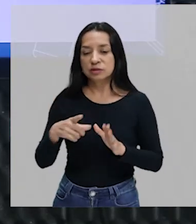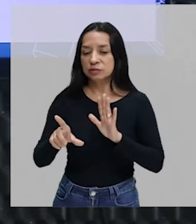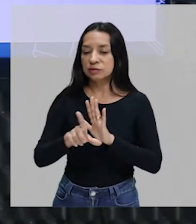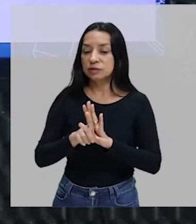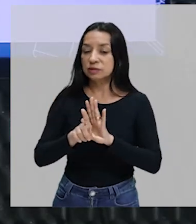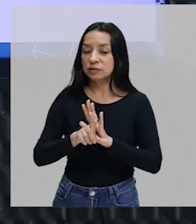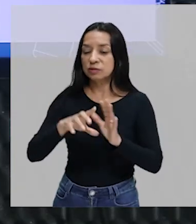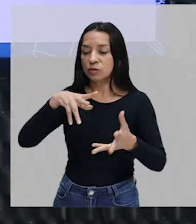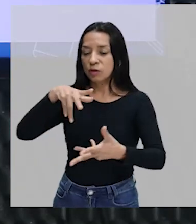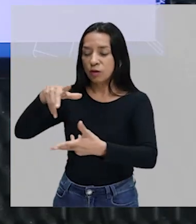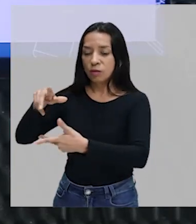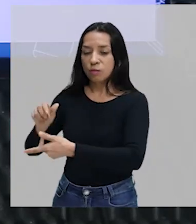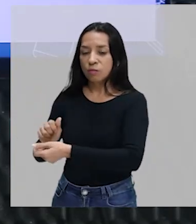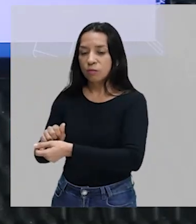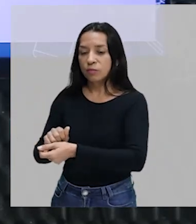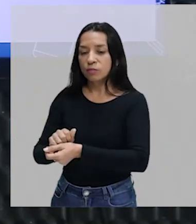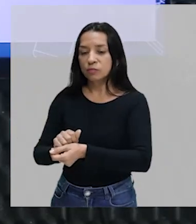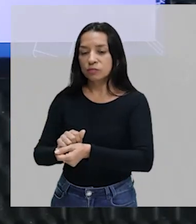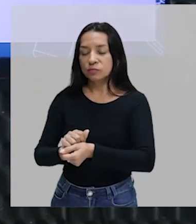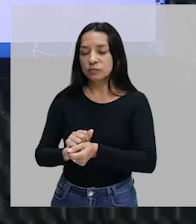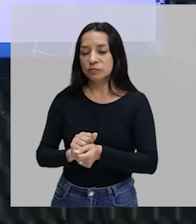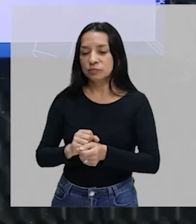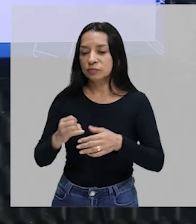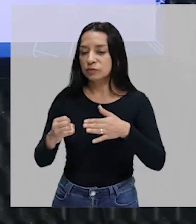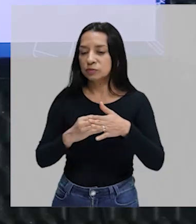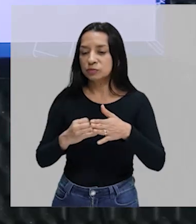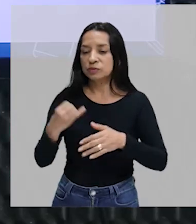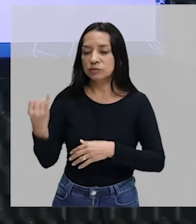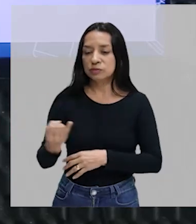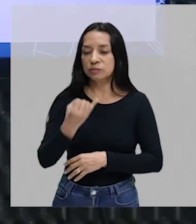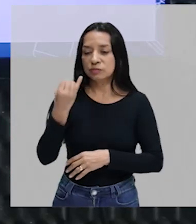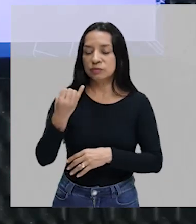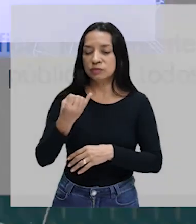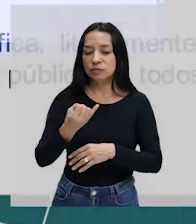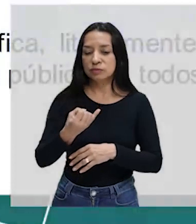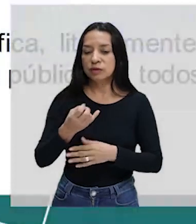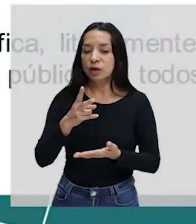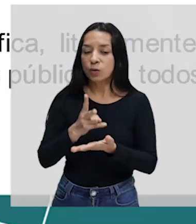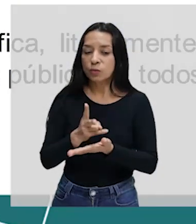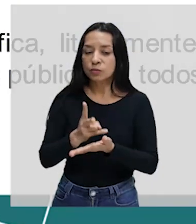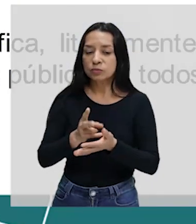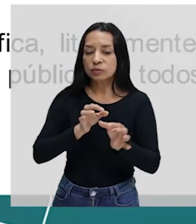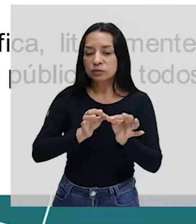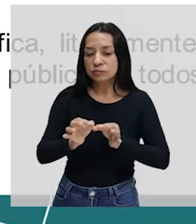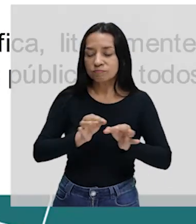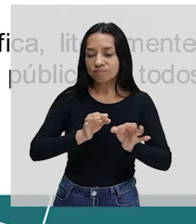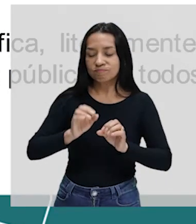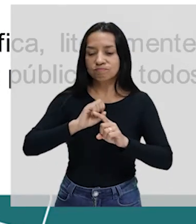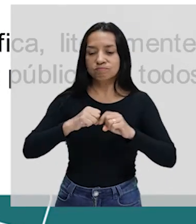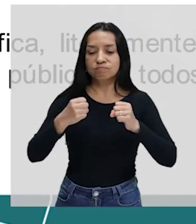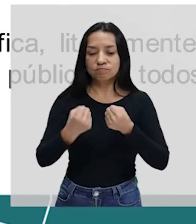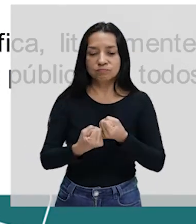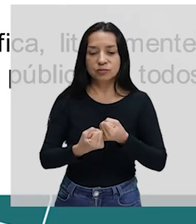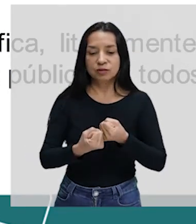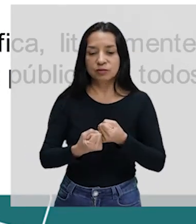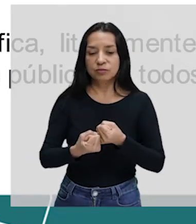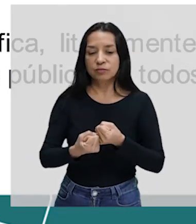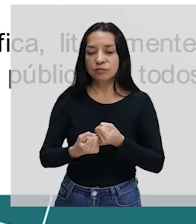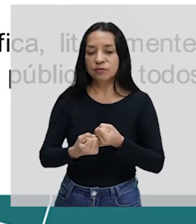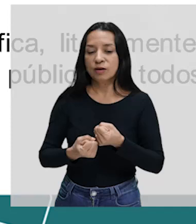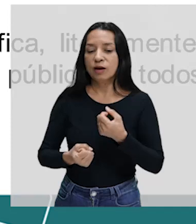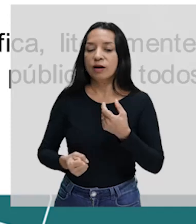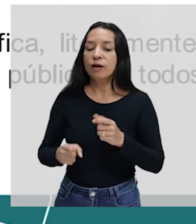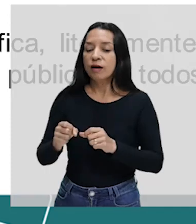instituições importantes para a manutenção da organização social. Inclusive a palavra